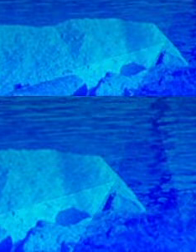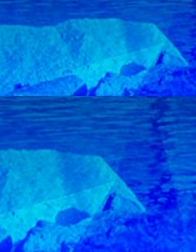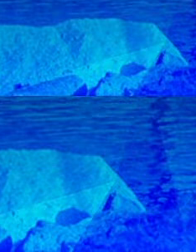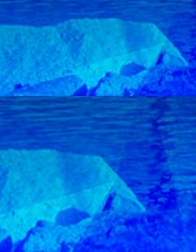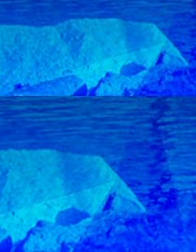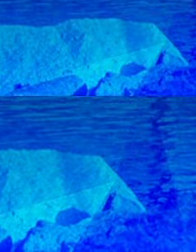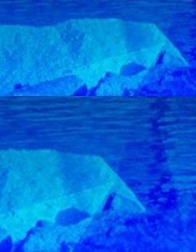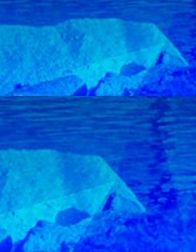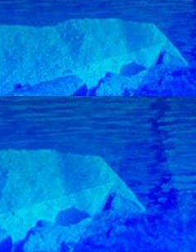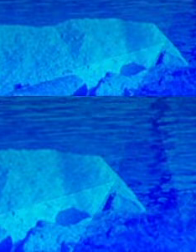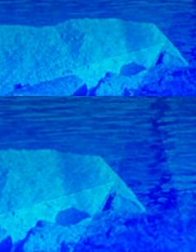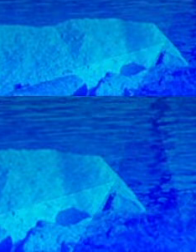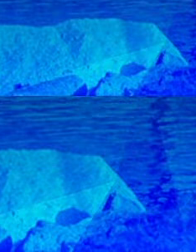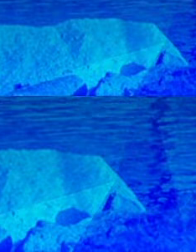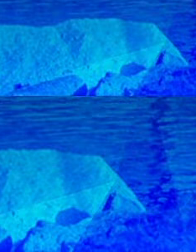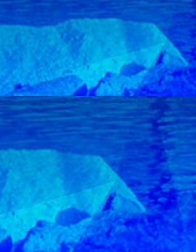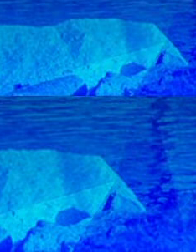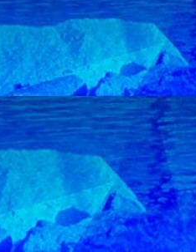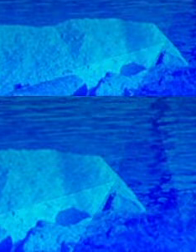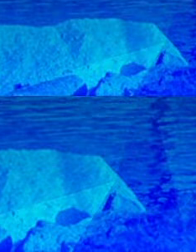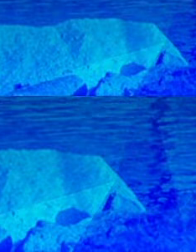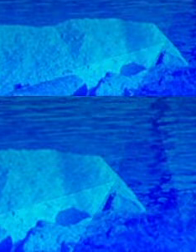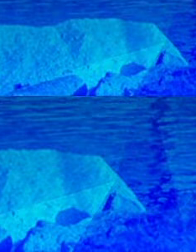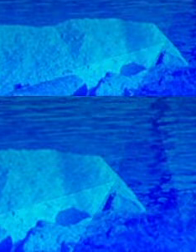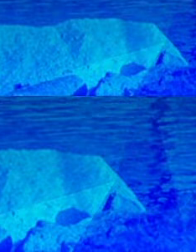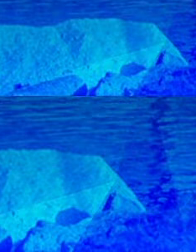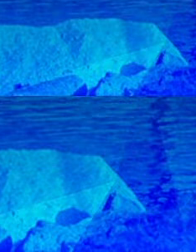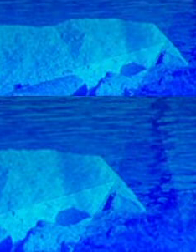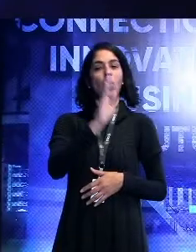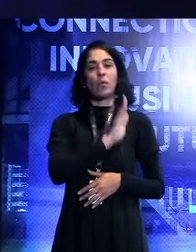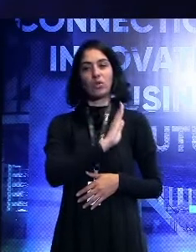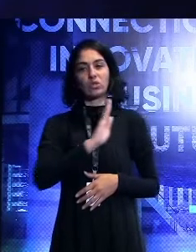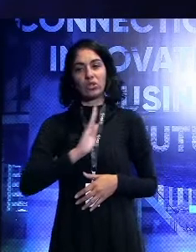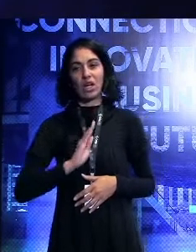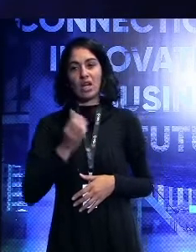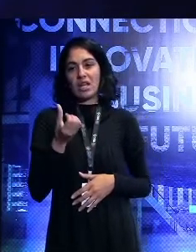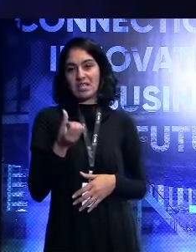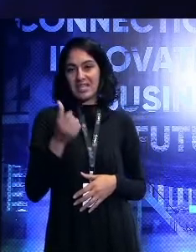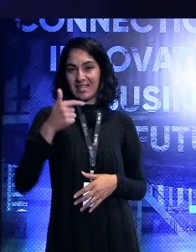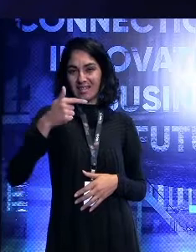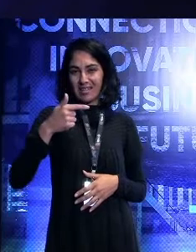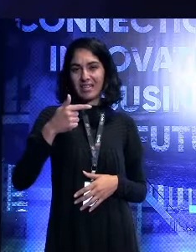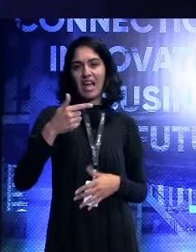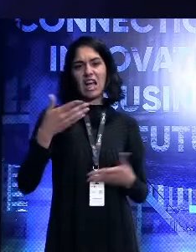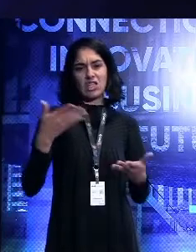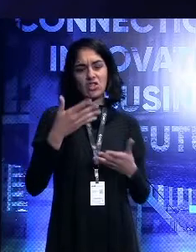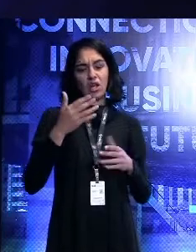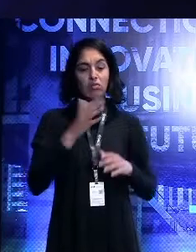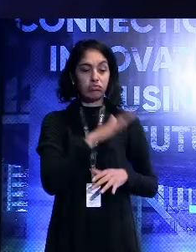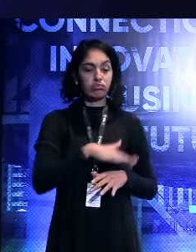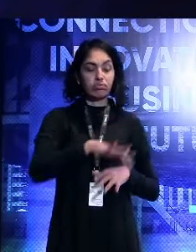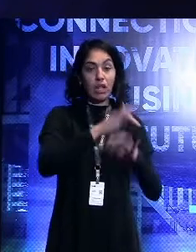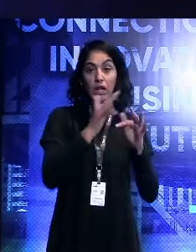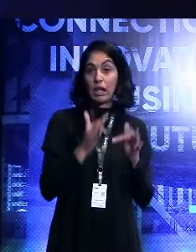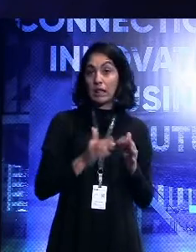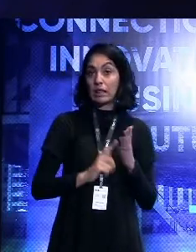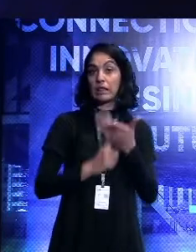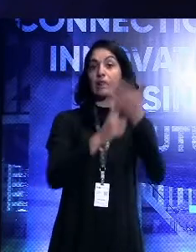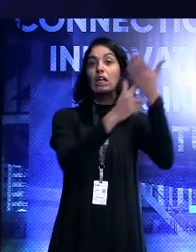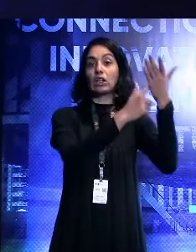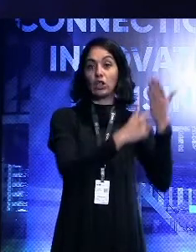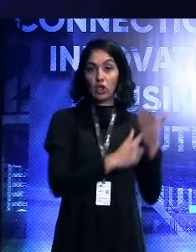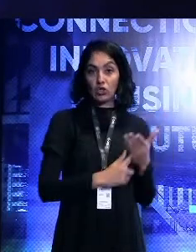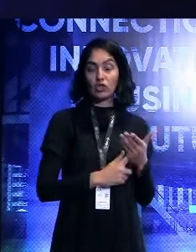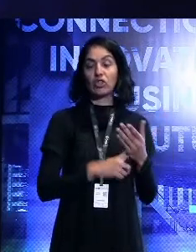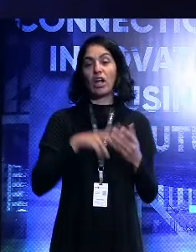né? Nasceu como o Boticário em 77, como grupo em 2010, e vem crescendo bastante a sua área de tecnologia nos últimos 3 anos. E, basicamente,